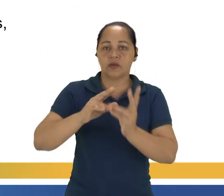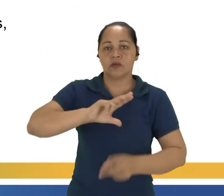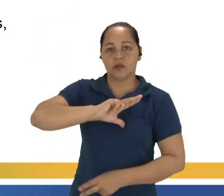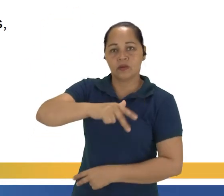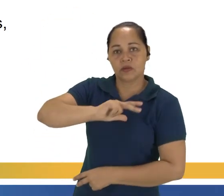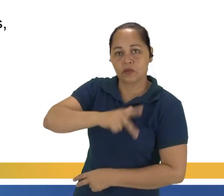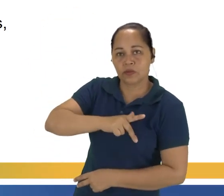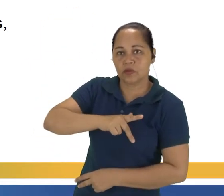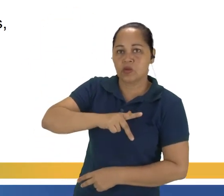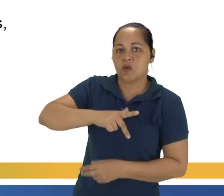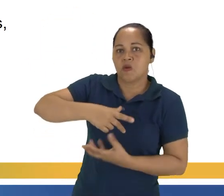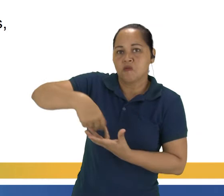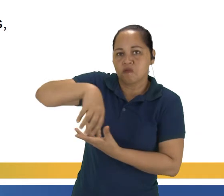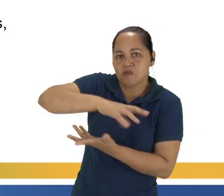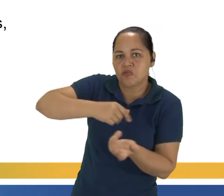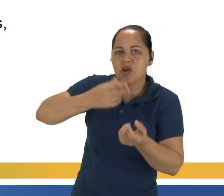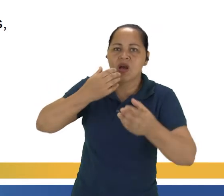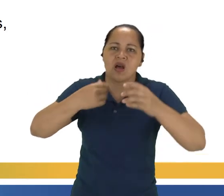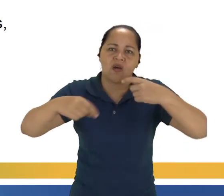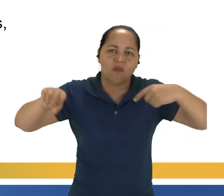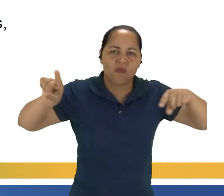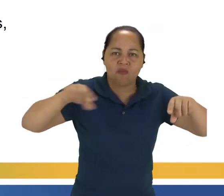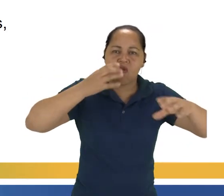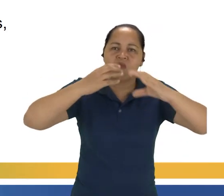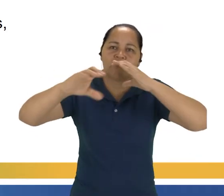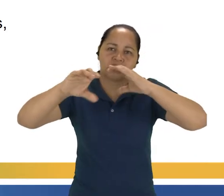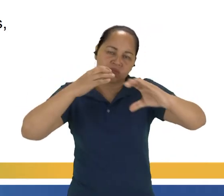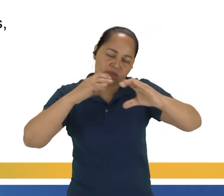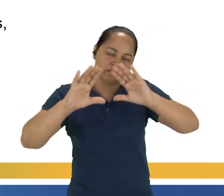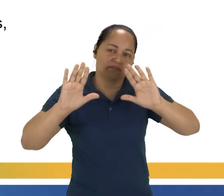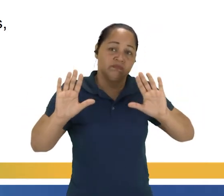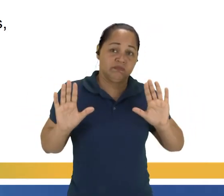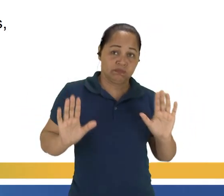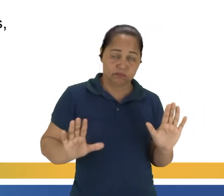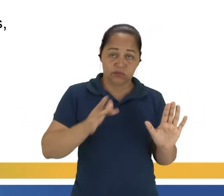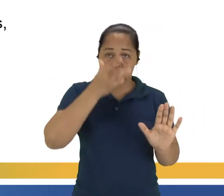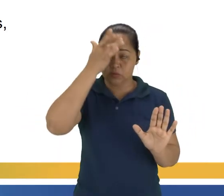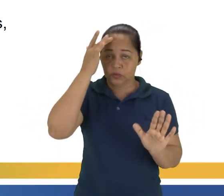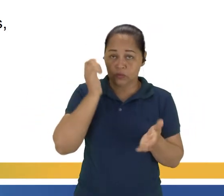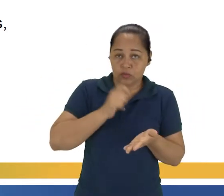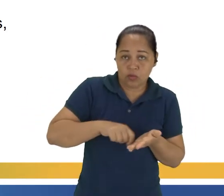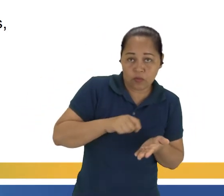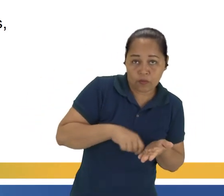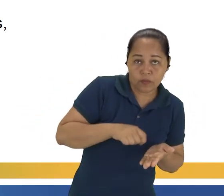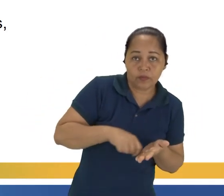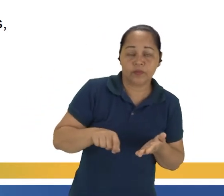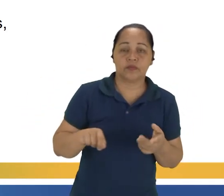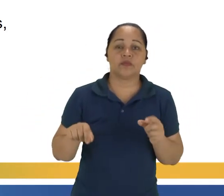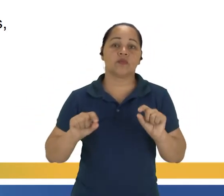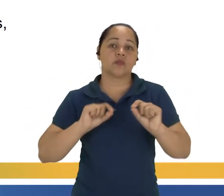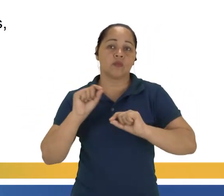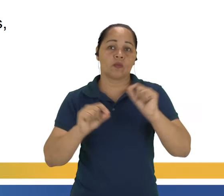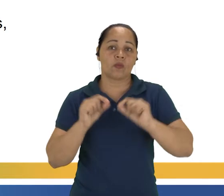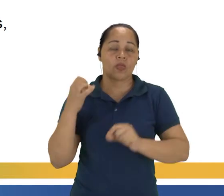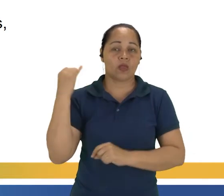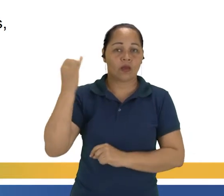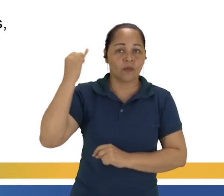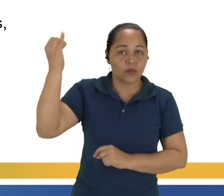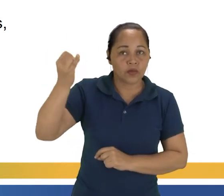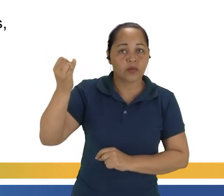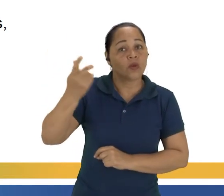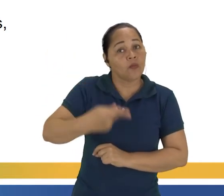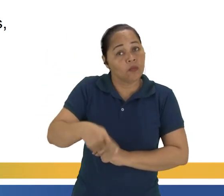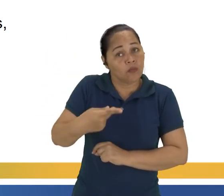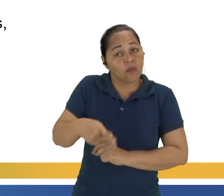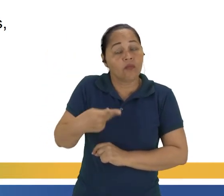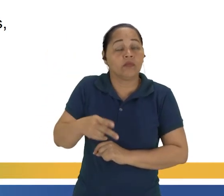é um recheio. Aí nós fazemos toda uma construção desse ideal e isso se torna algo que vem o nosso produto,